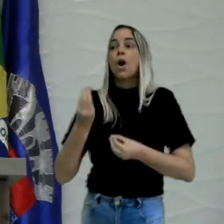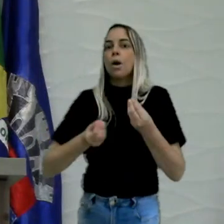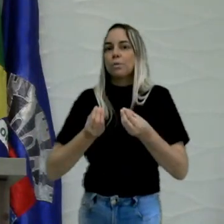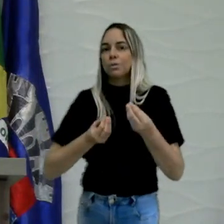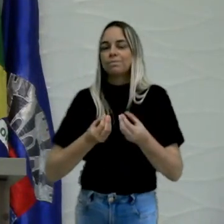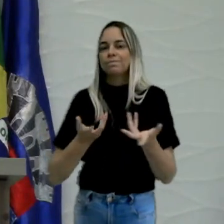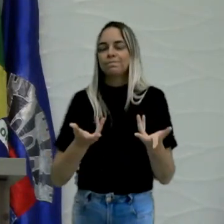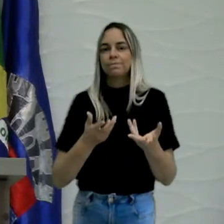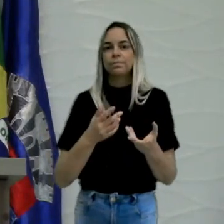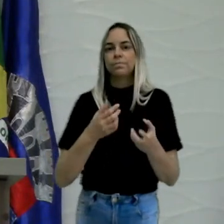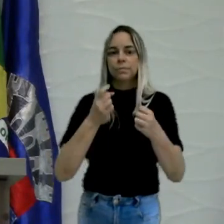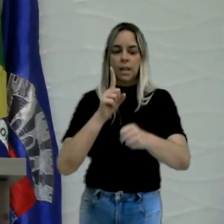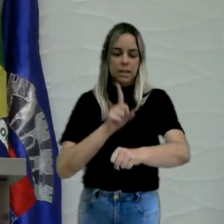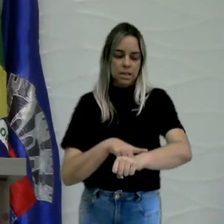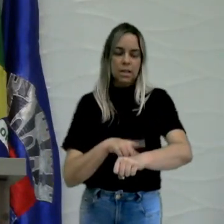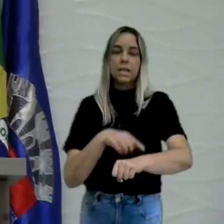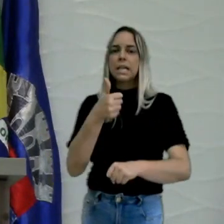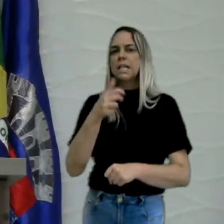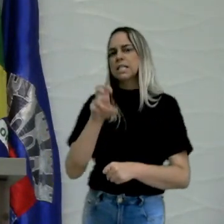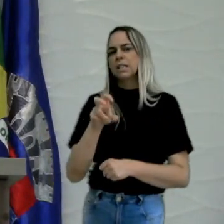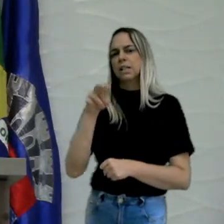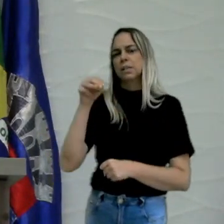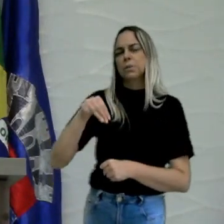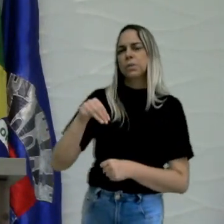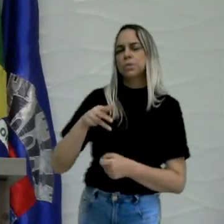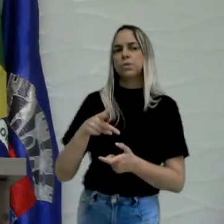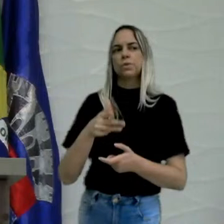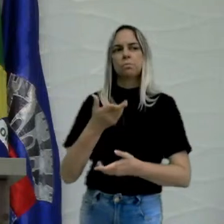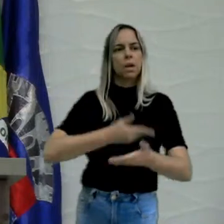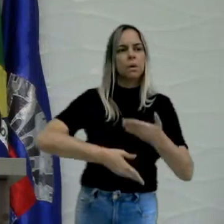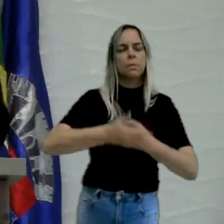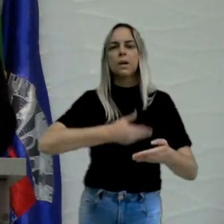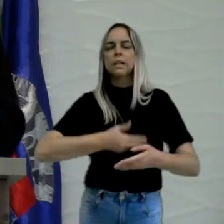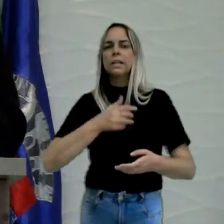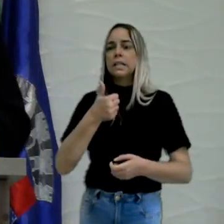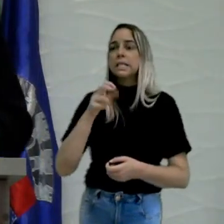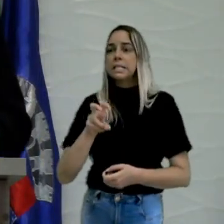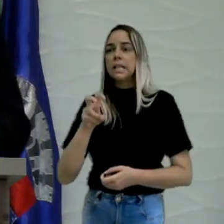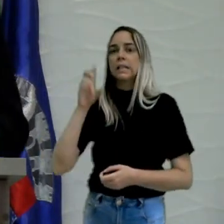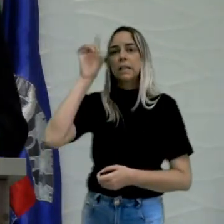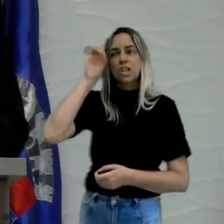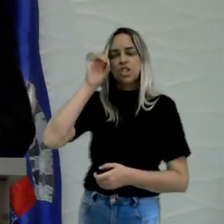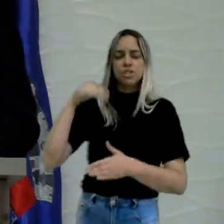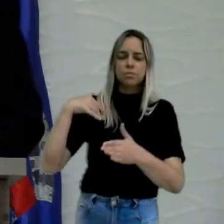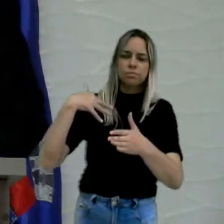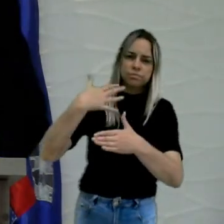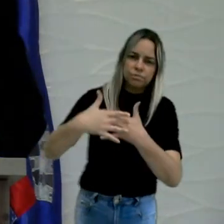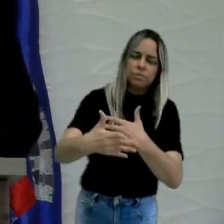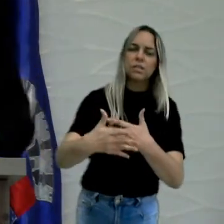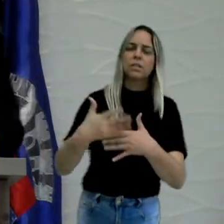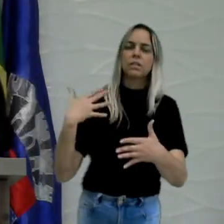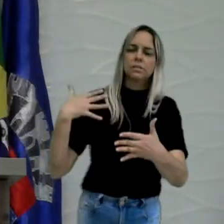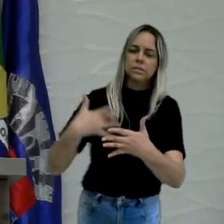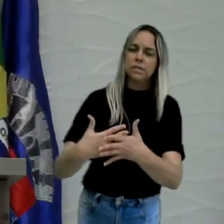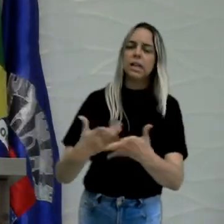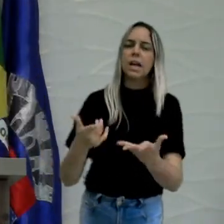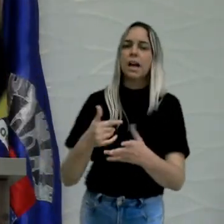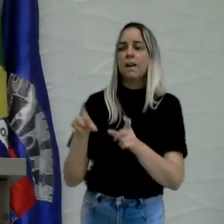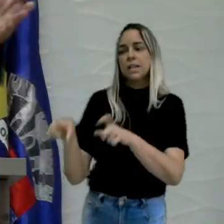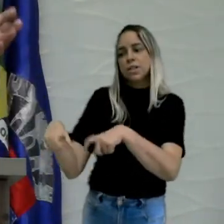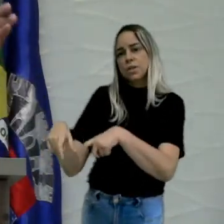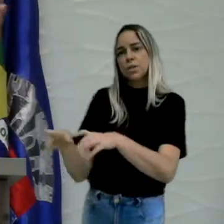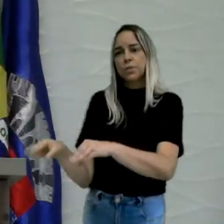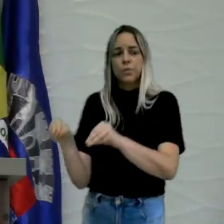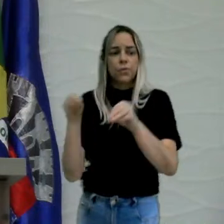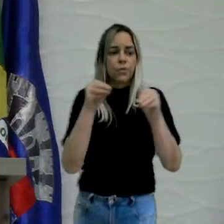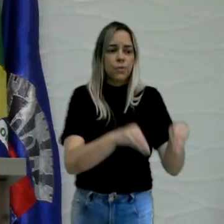15 minutos, uma consulta. Se passa 30 dias esperando uma consulta, sai da zona rural para